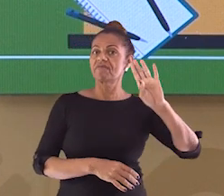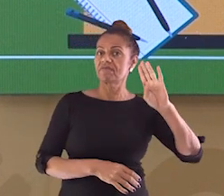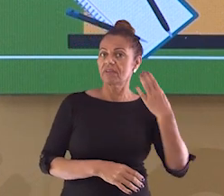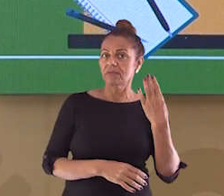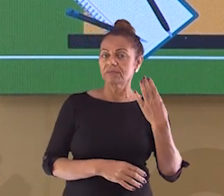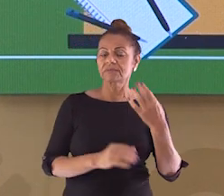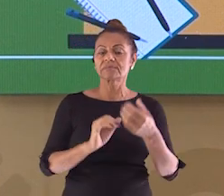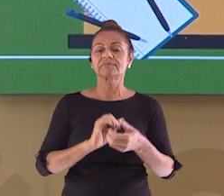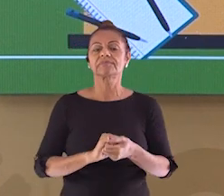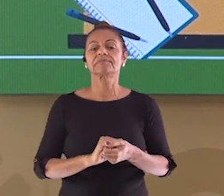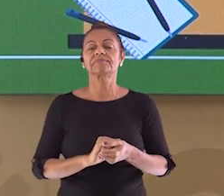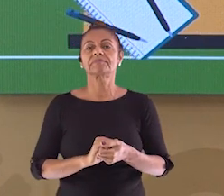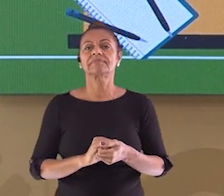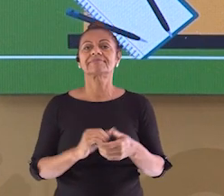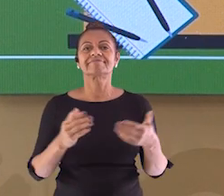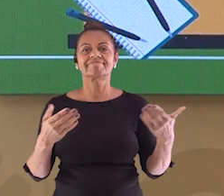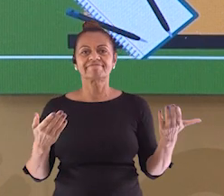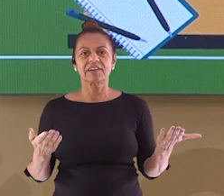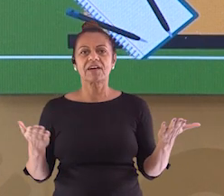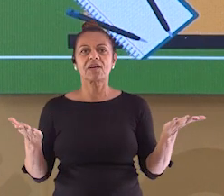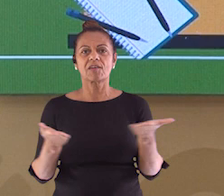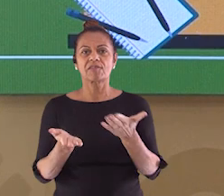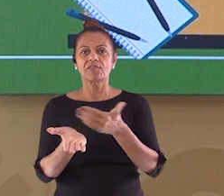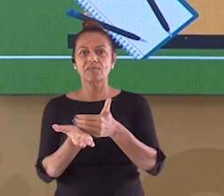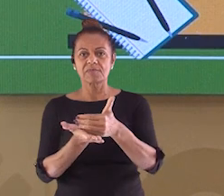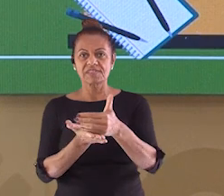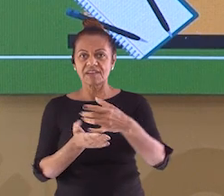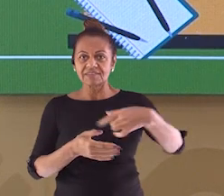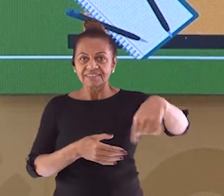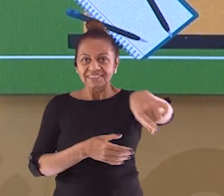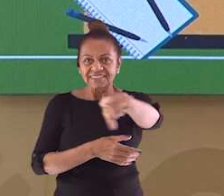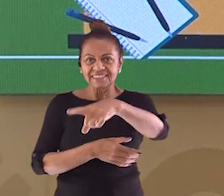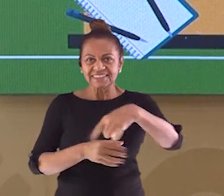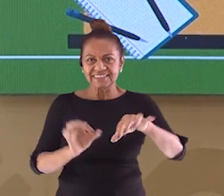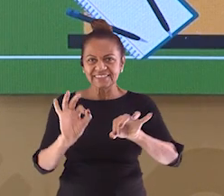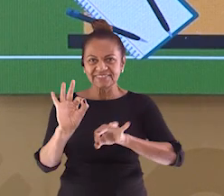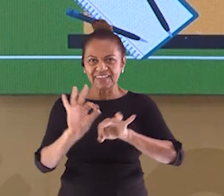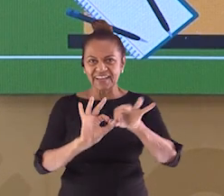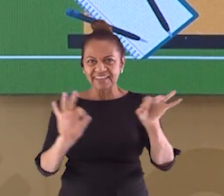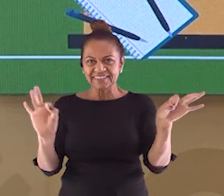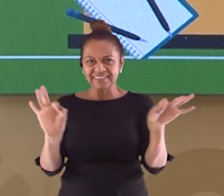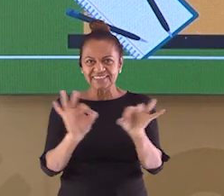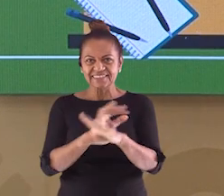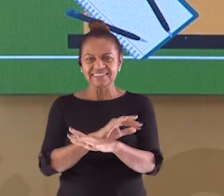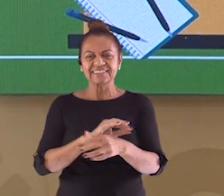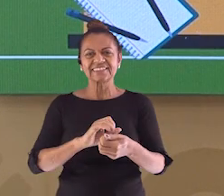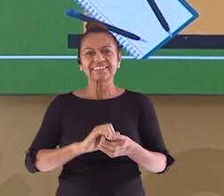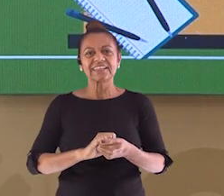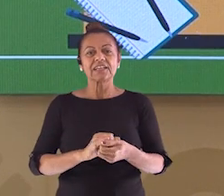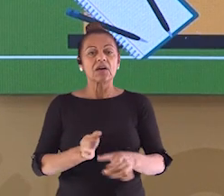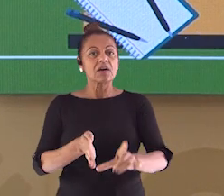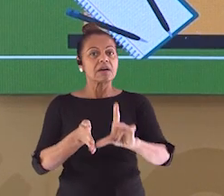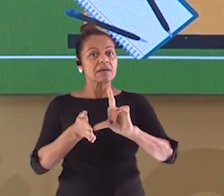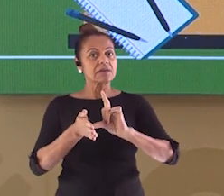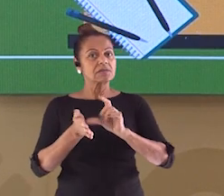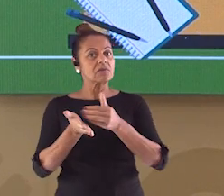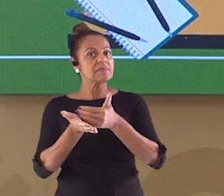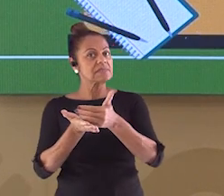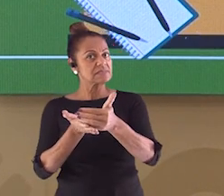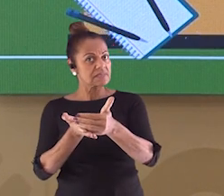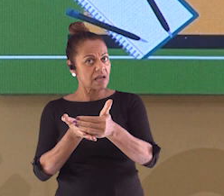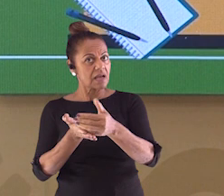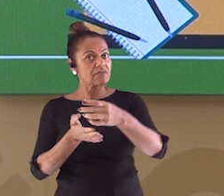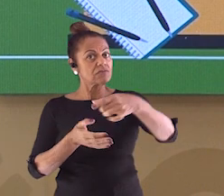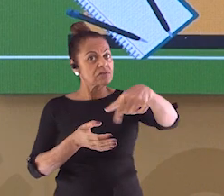Ok, entendido isso, podemos começar. Vocês estão preparados? Antes de eu começar, não deixe